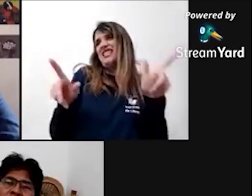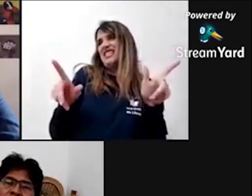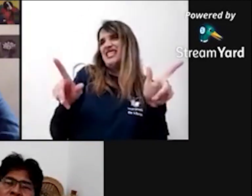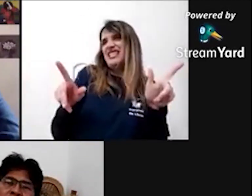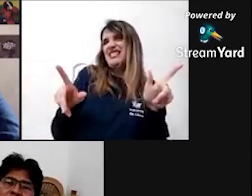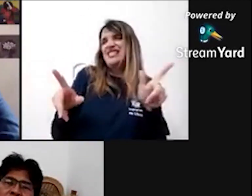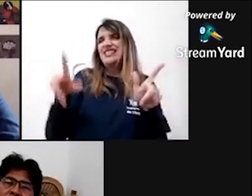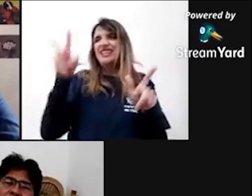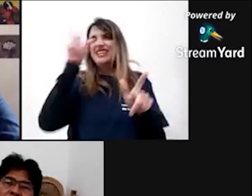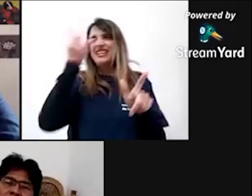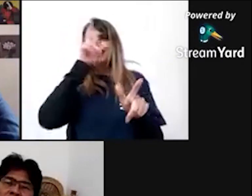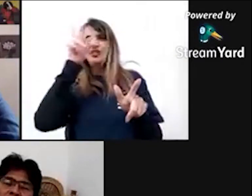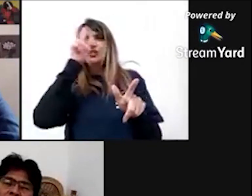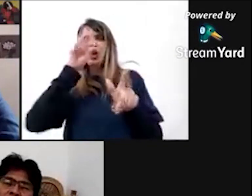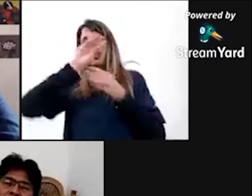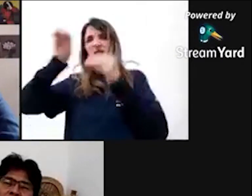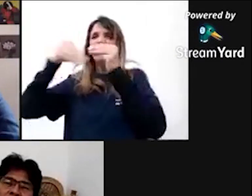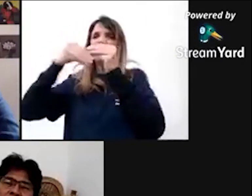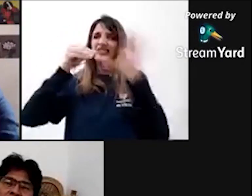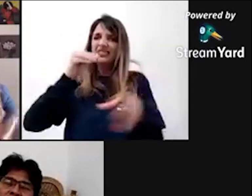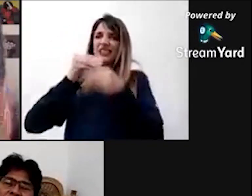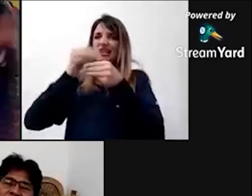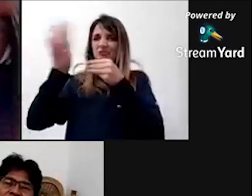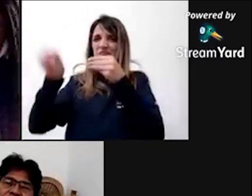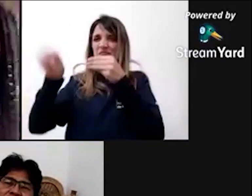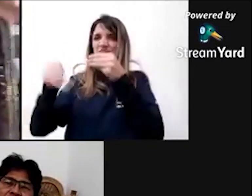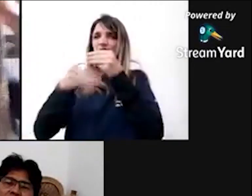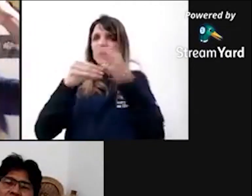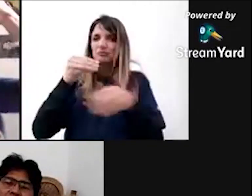é recheada de